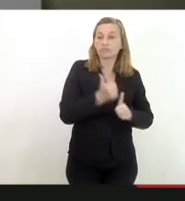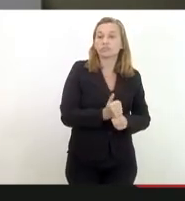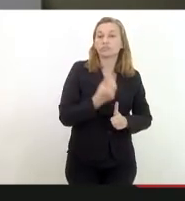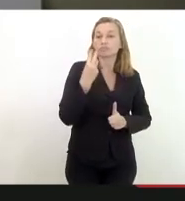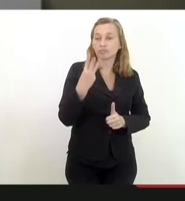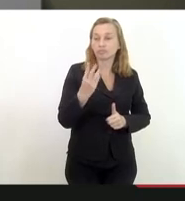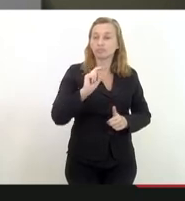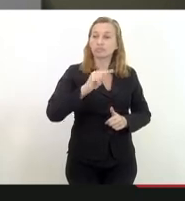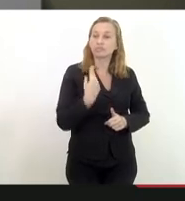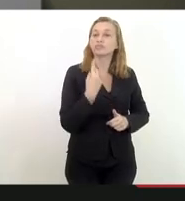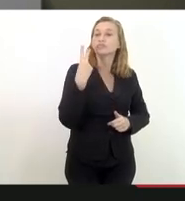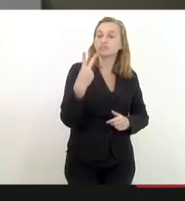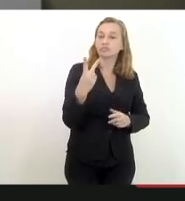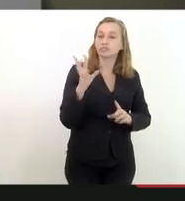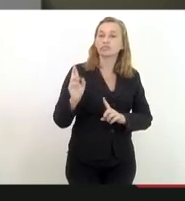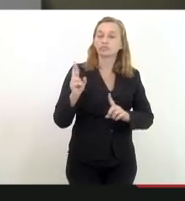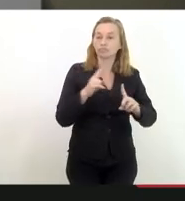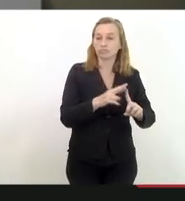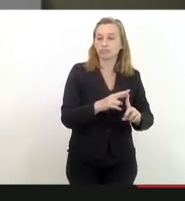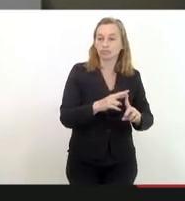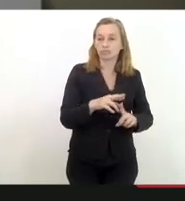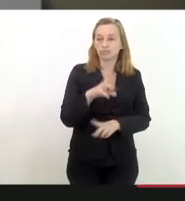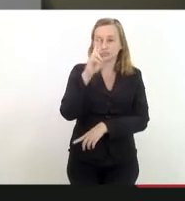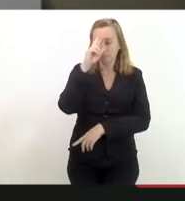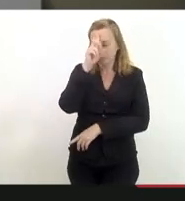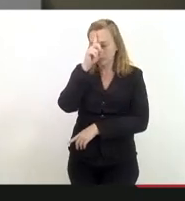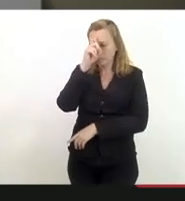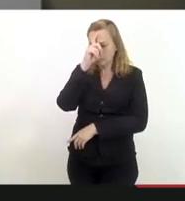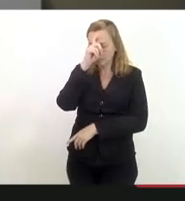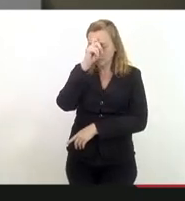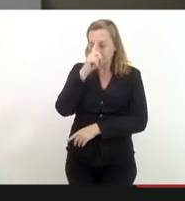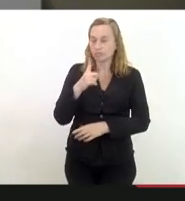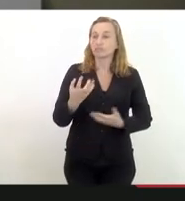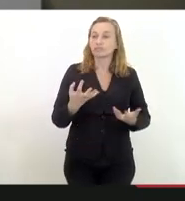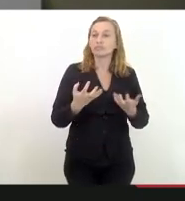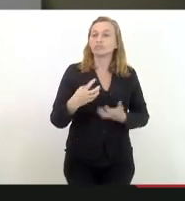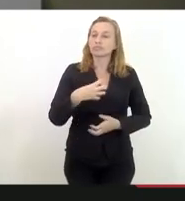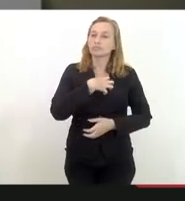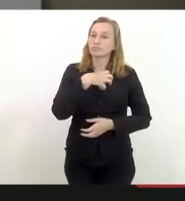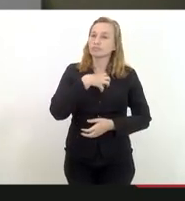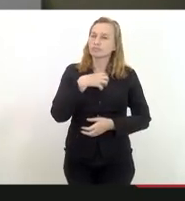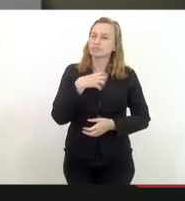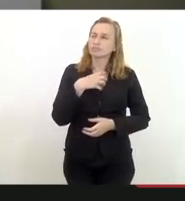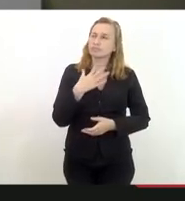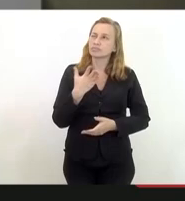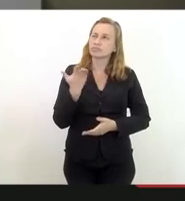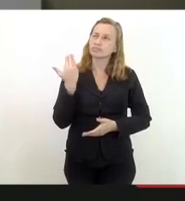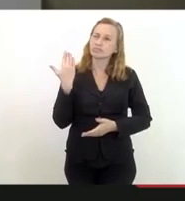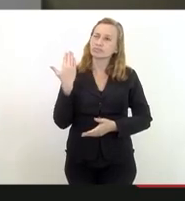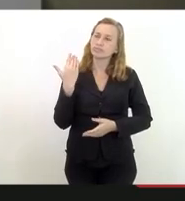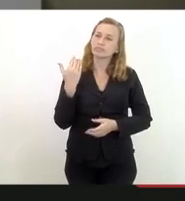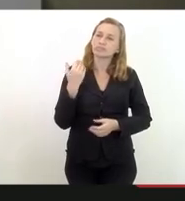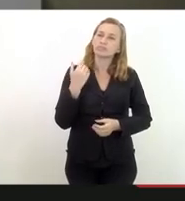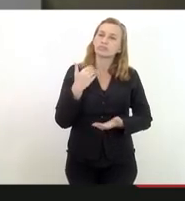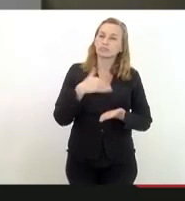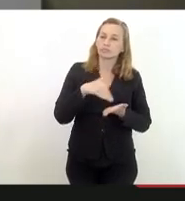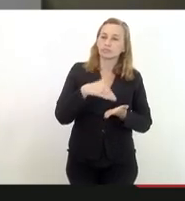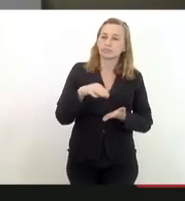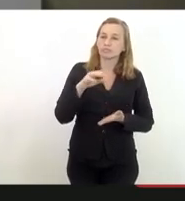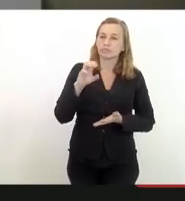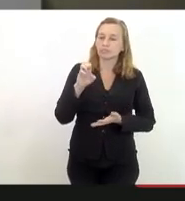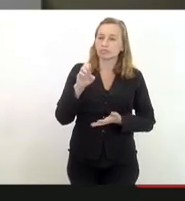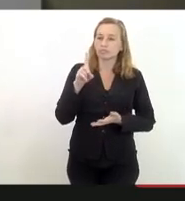das unidades de referência. E assim, o que a gente sente, foi até da época do secretário Edmar, essa